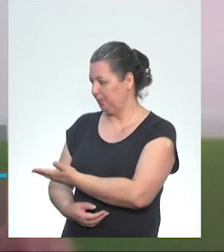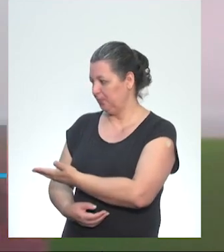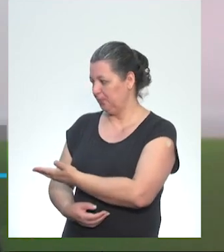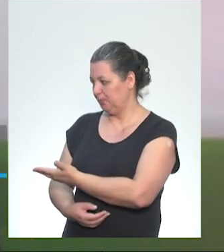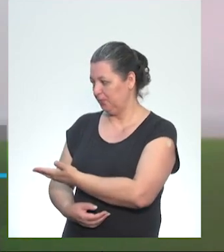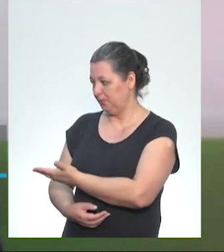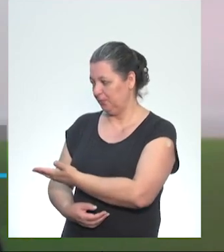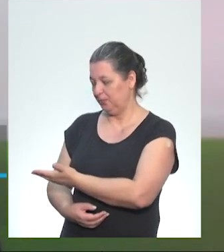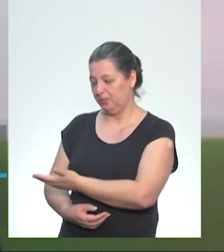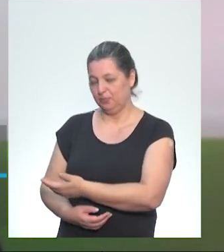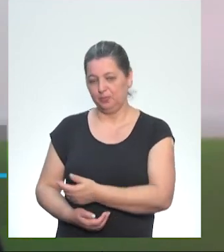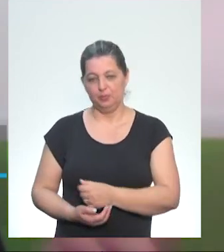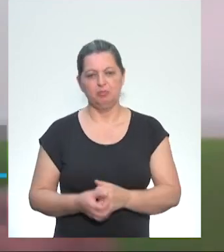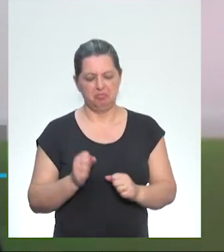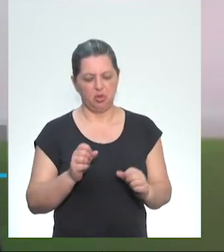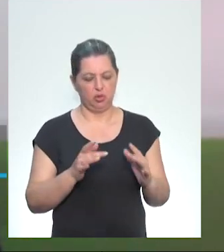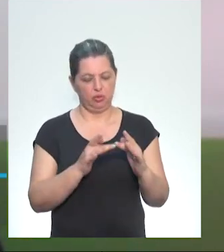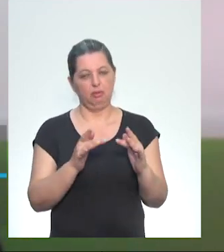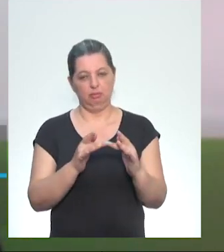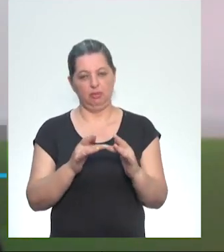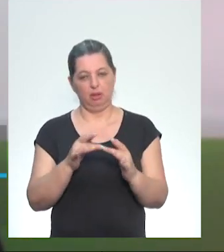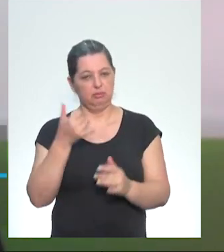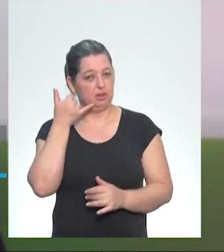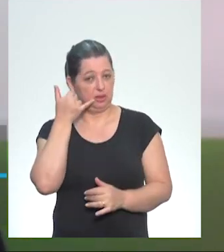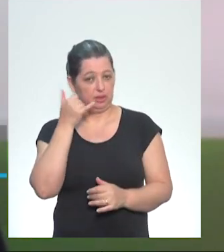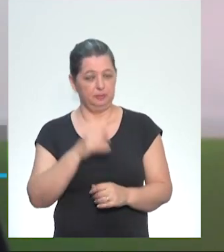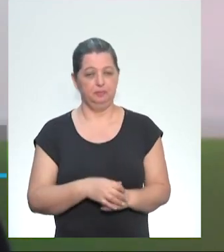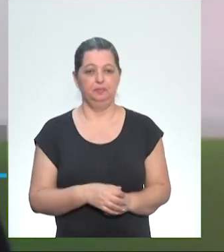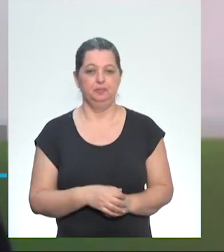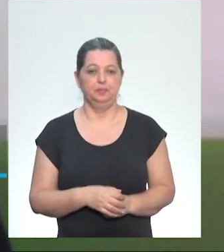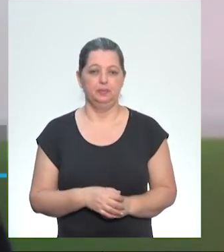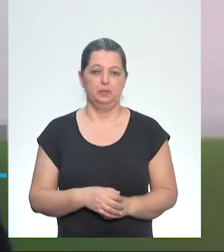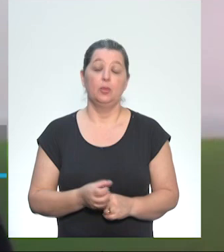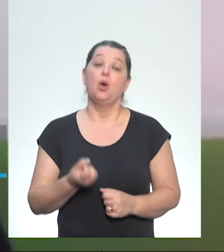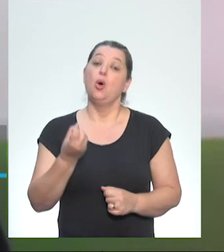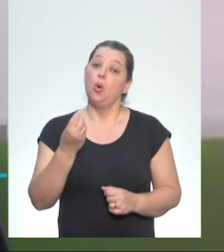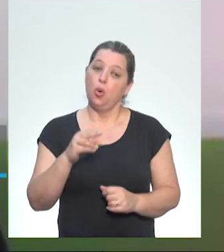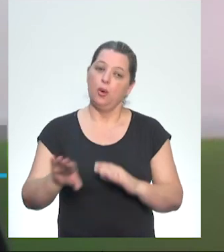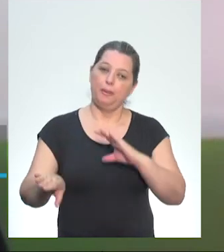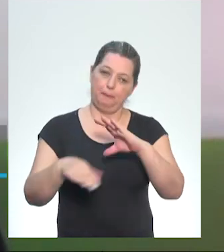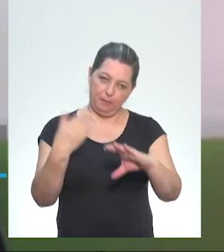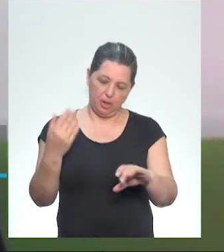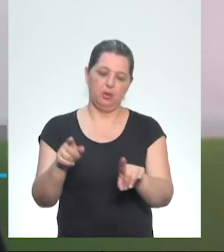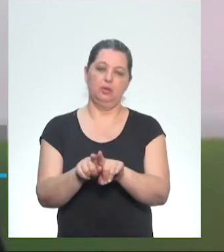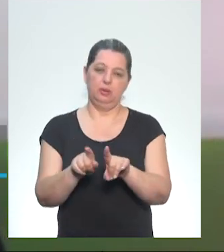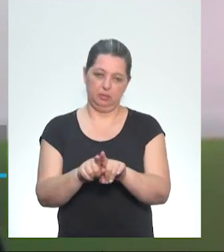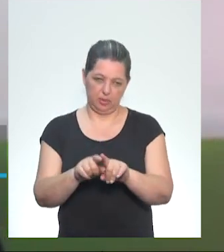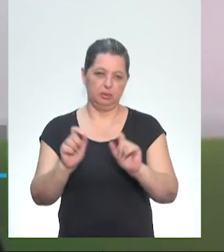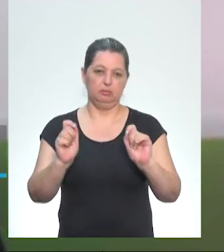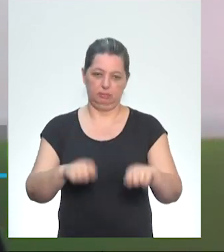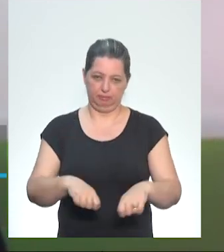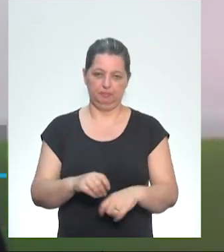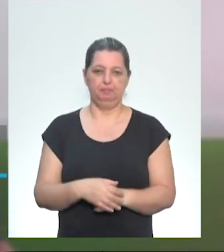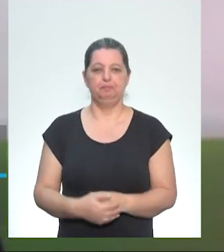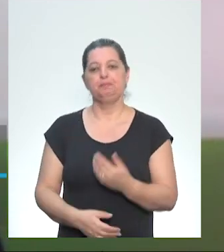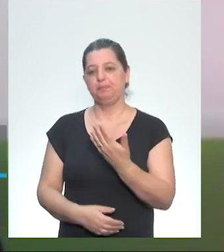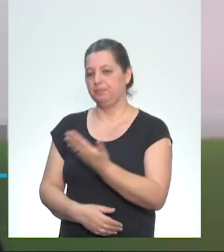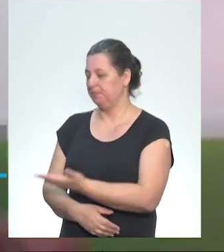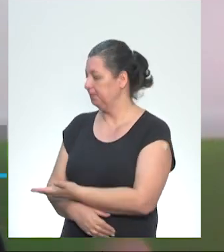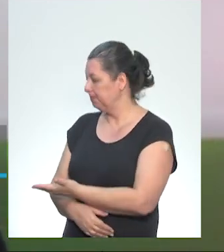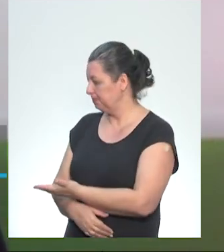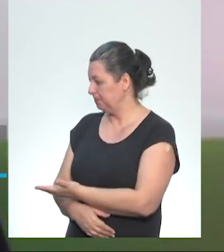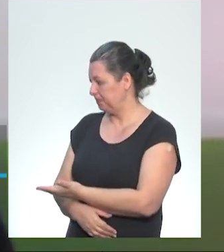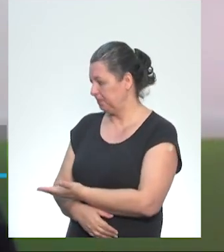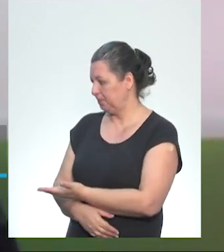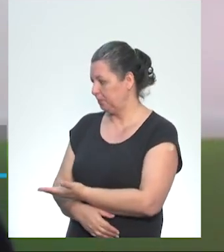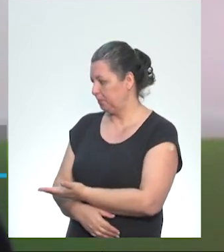97544-5056, então você entra em contato com a gente e agenda. Ou você pode mandar um e-mail para nós também, então o centro de inovação, @educação,